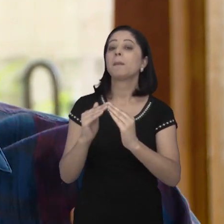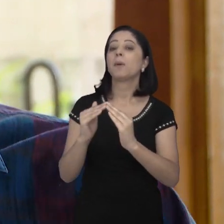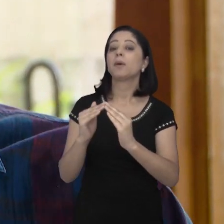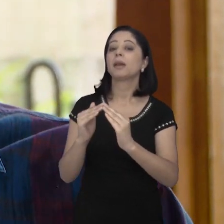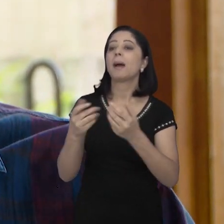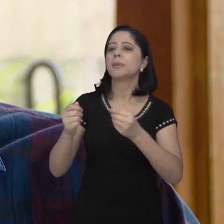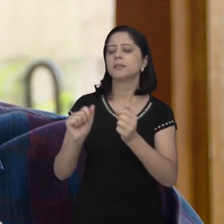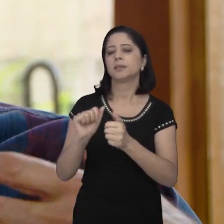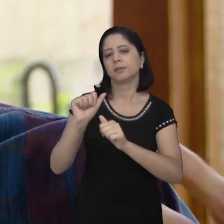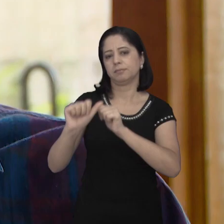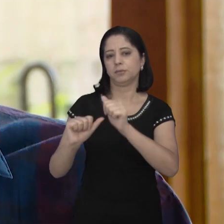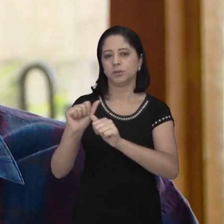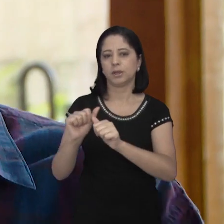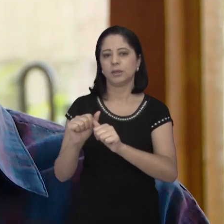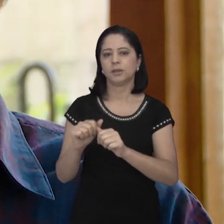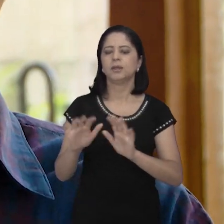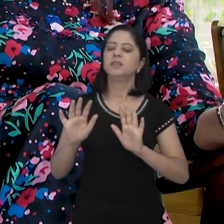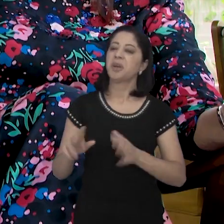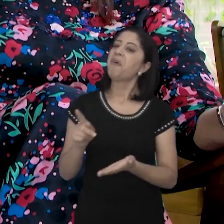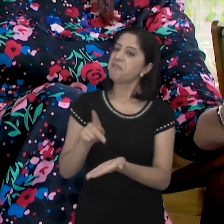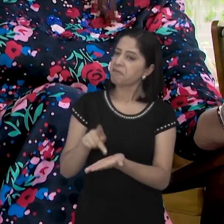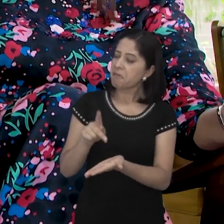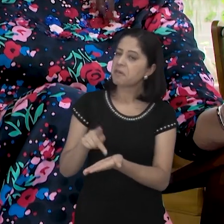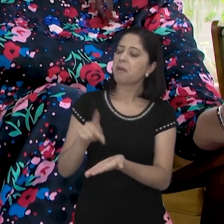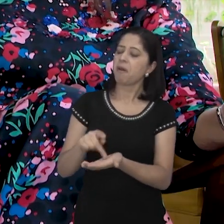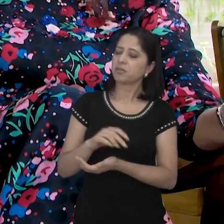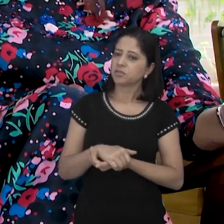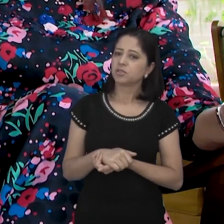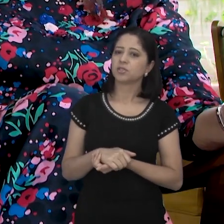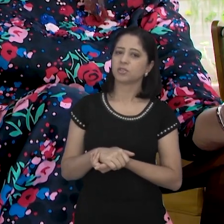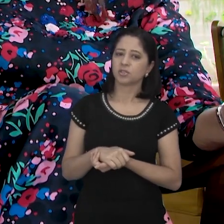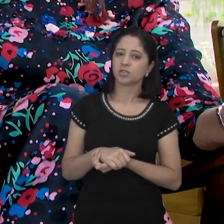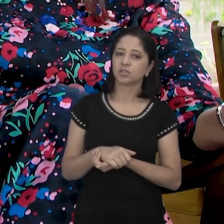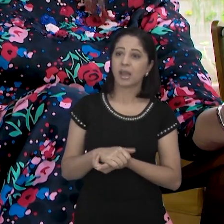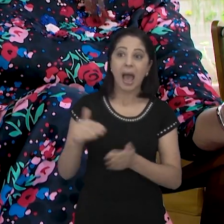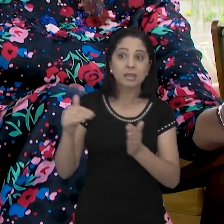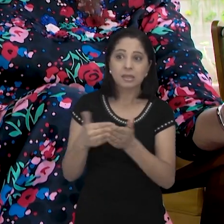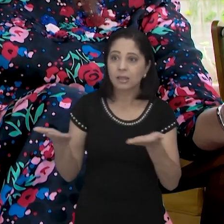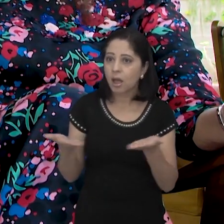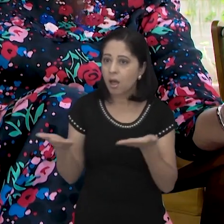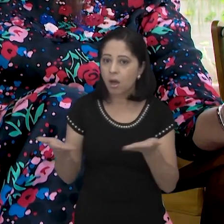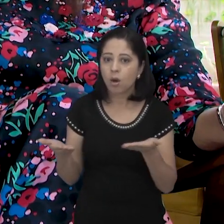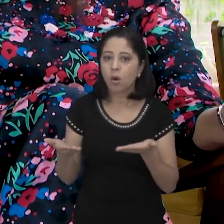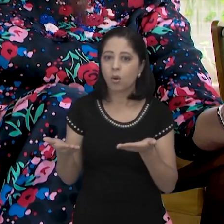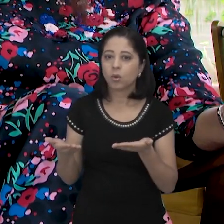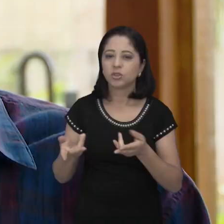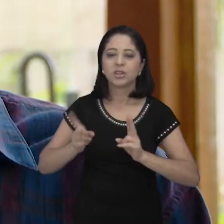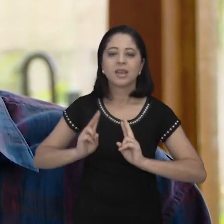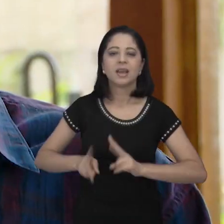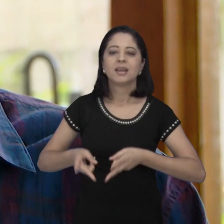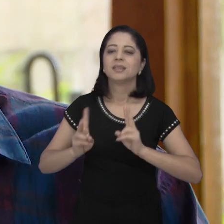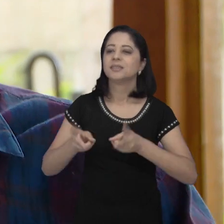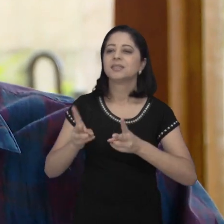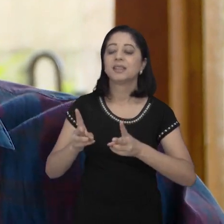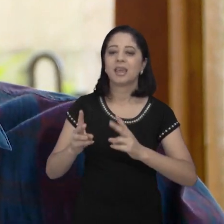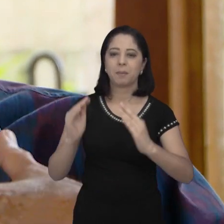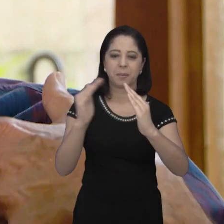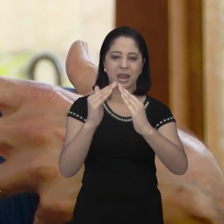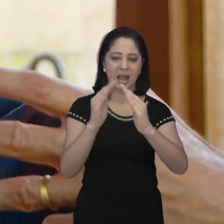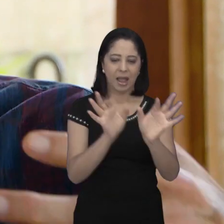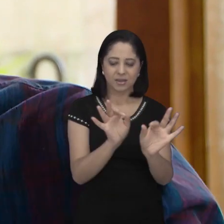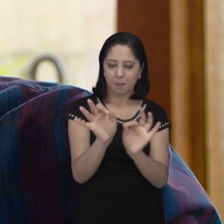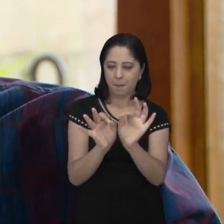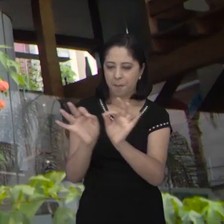se adaptar, fazer as suas mudanças. Sim. E realmente, até hoje, a gente está